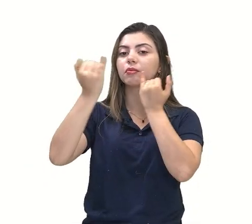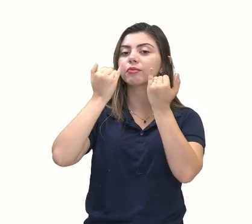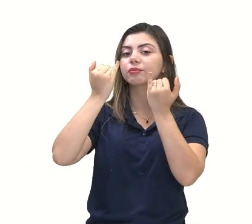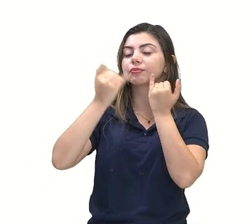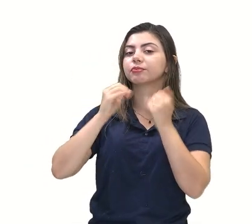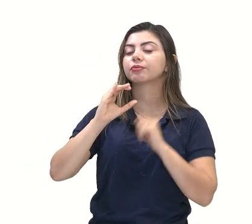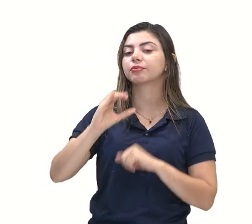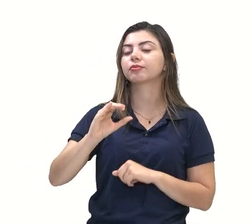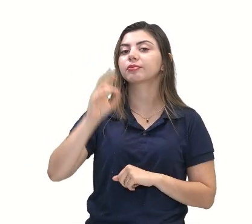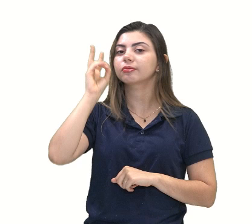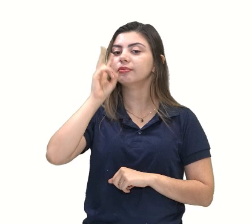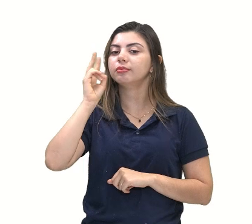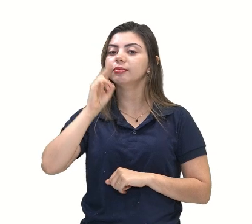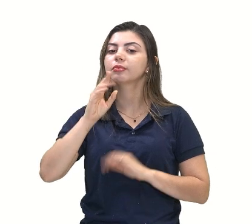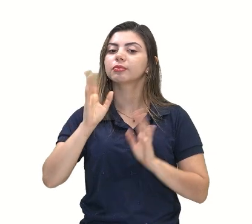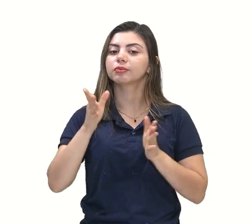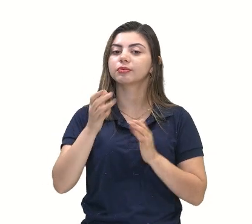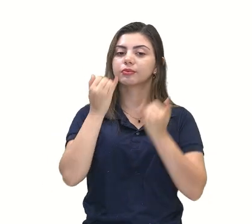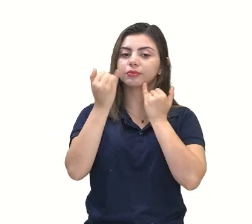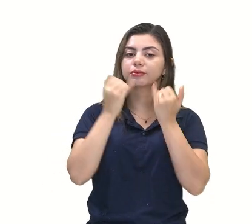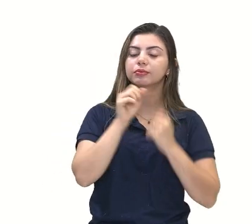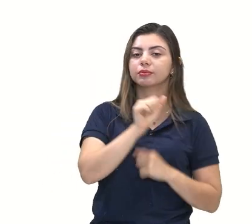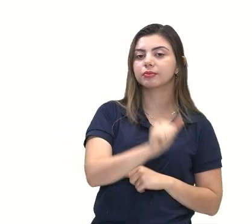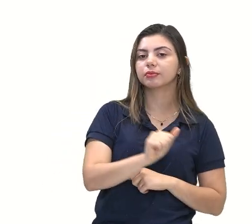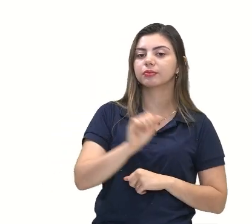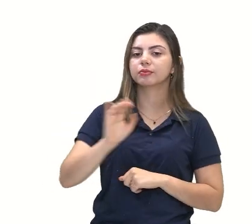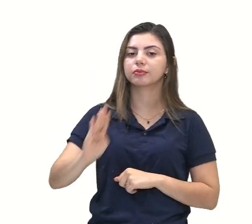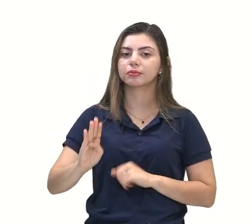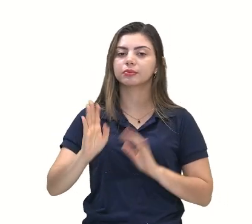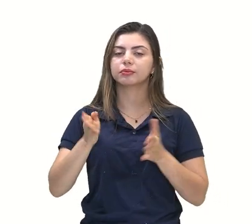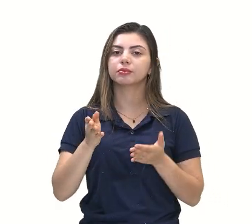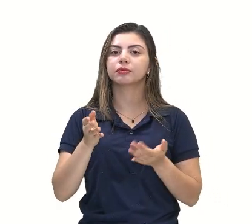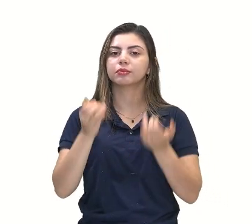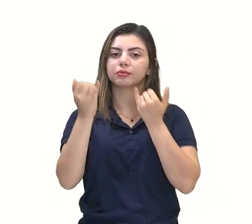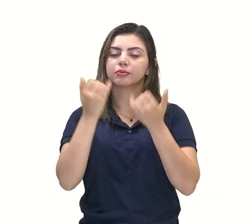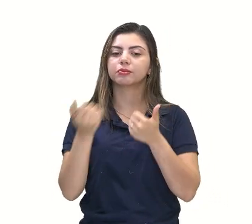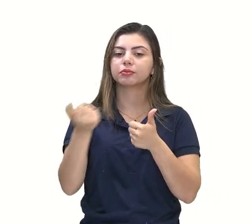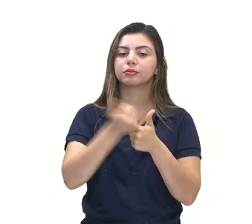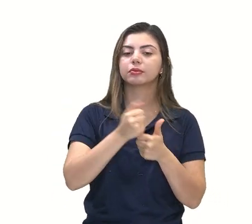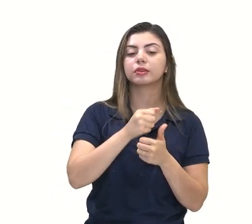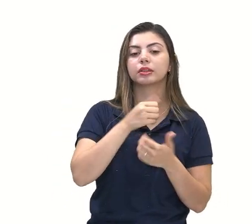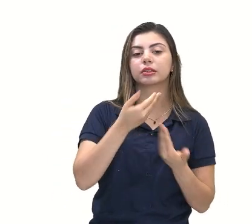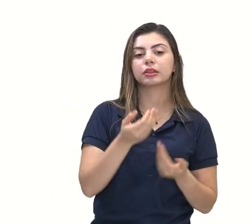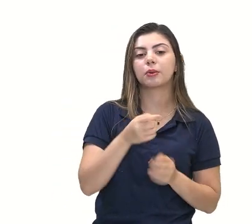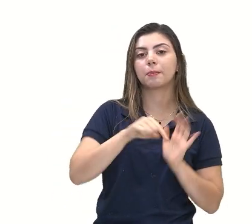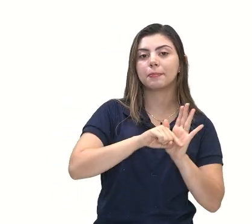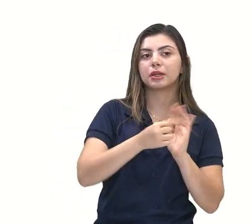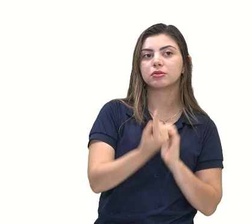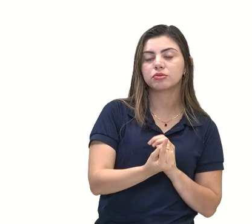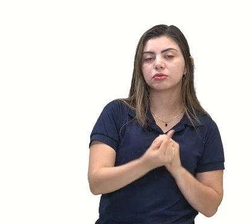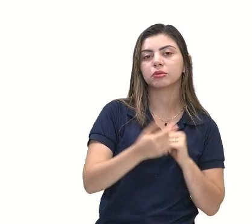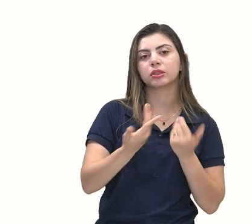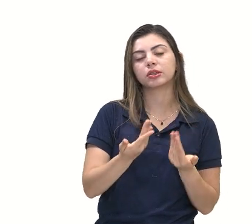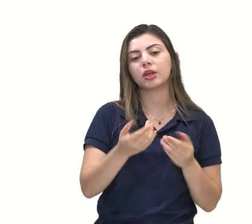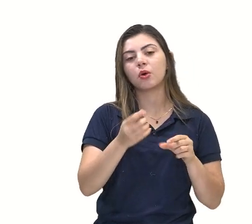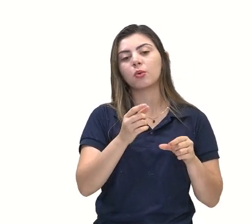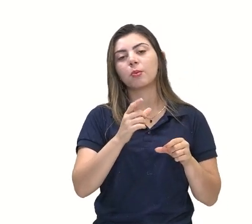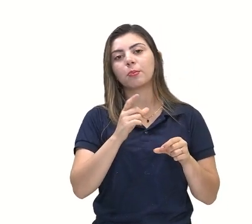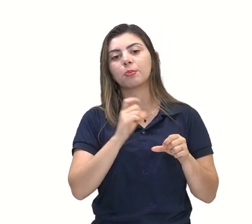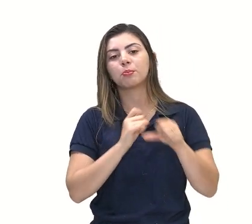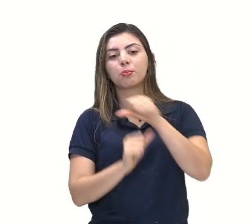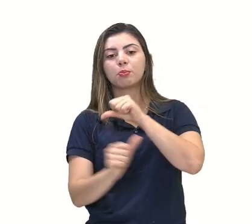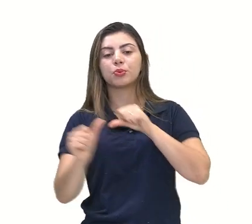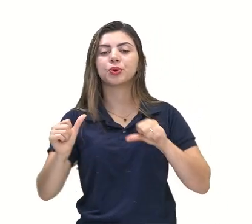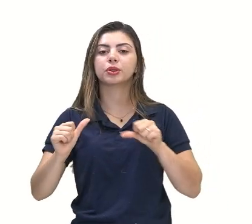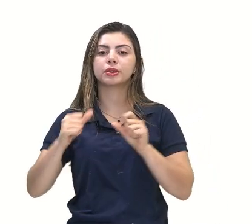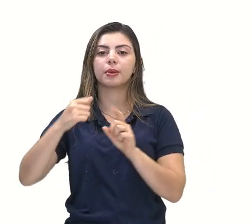esses valores aqui, né? A e B, e trazer para lá com o sinal trocado. Se é menos 1, vem para cá 1. Se é mais 4, vem